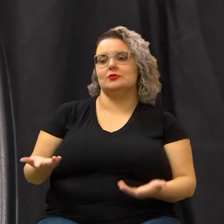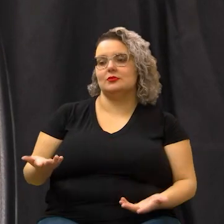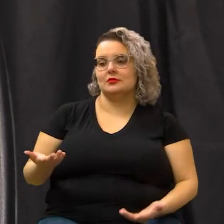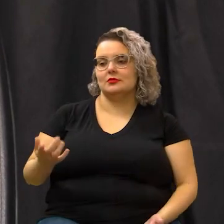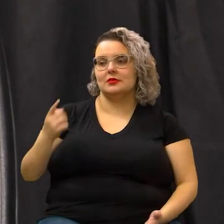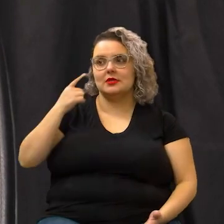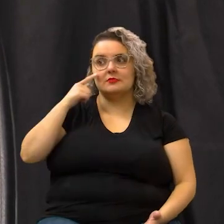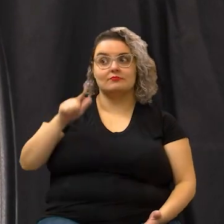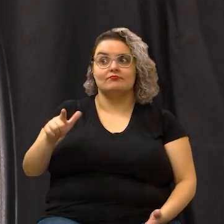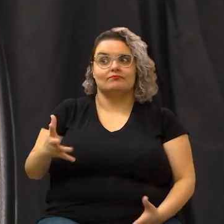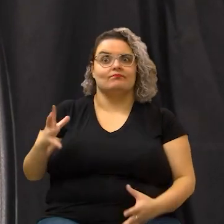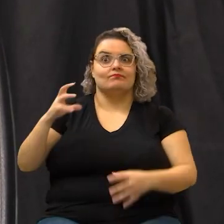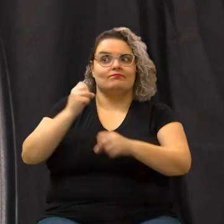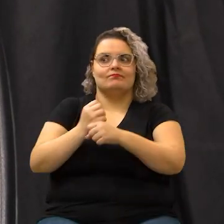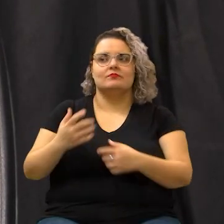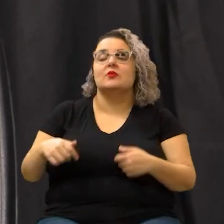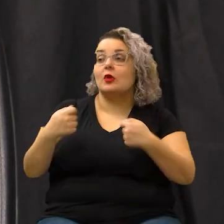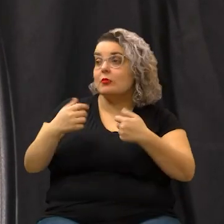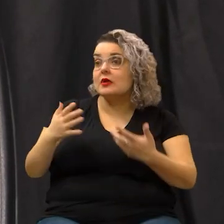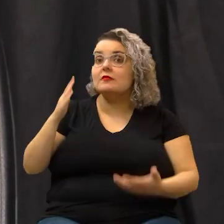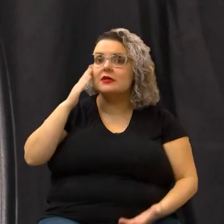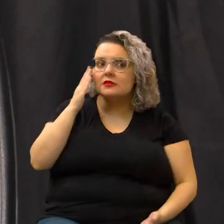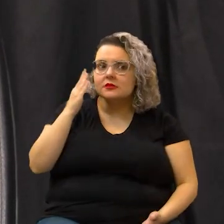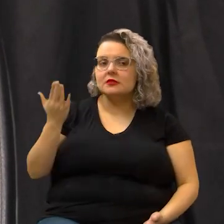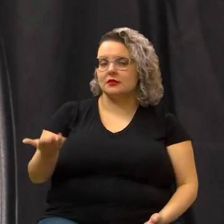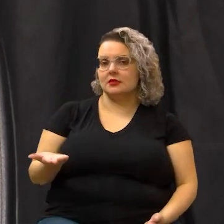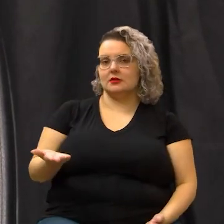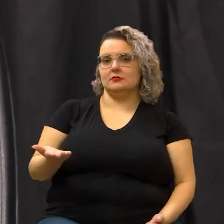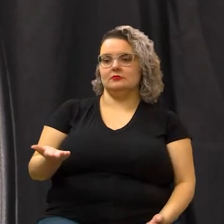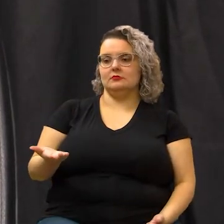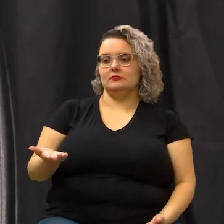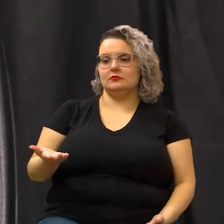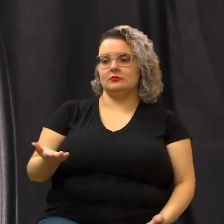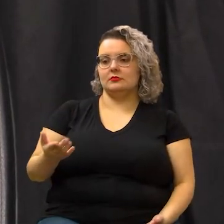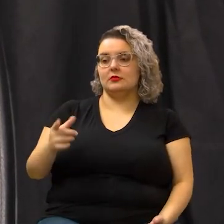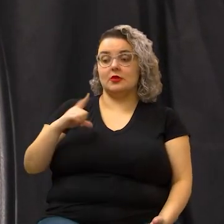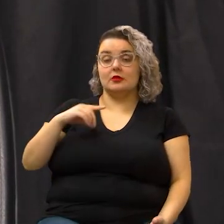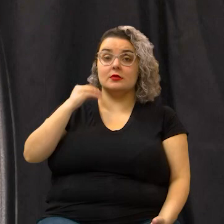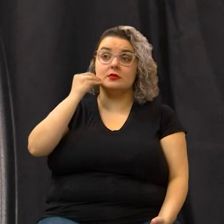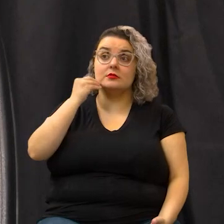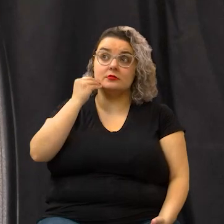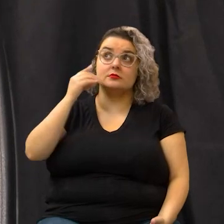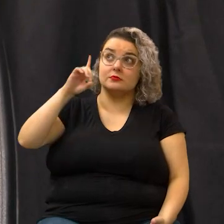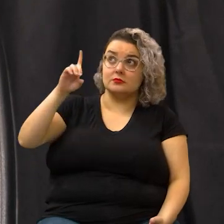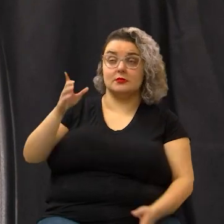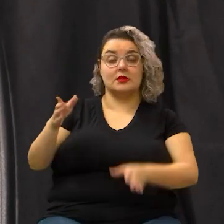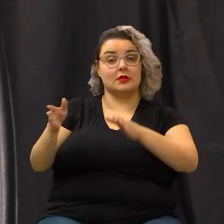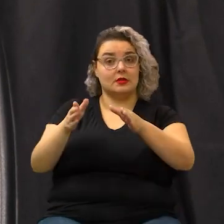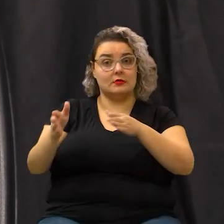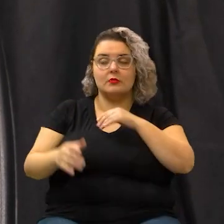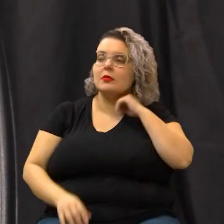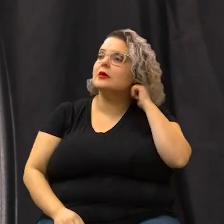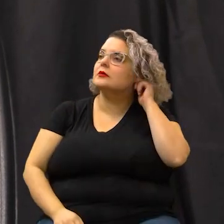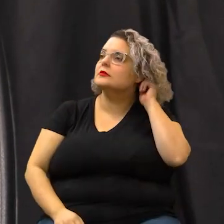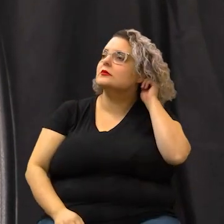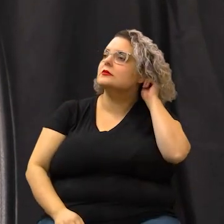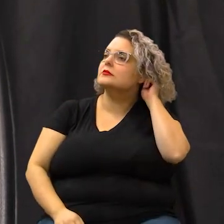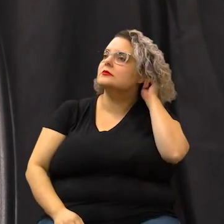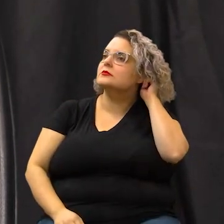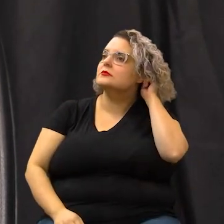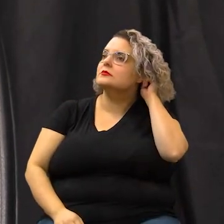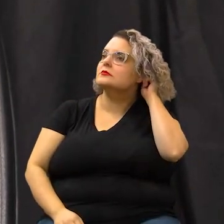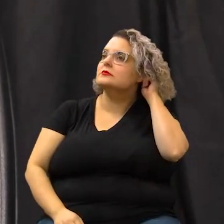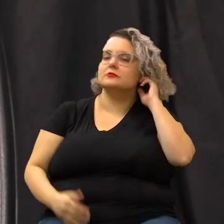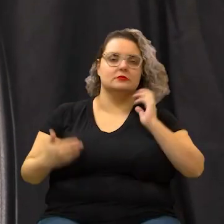disso tudo. Essa lógica não fechava, e eu precisava fechar, entender e falar, olha... E aí eu tive uma experiência, né, com Deus naquele